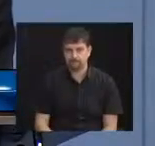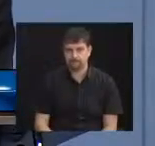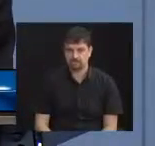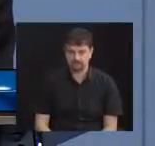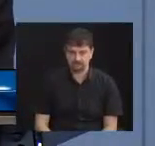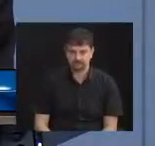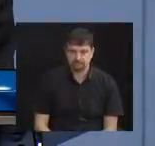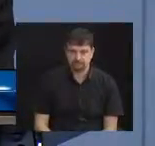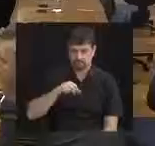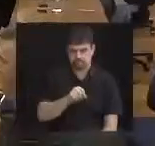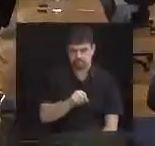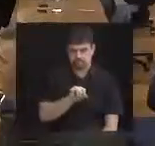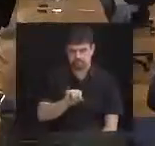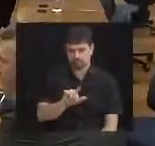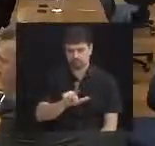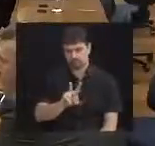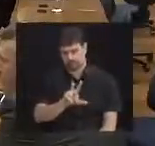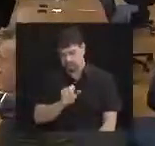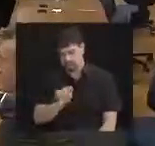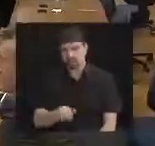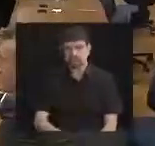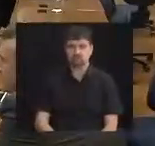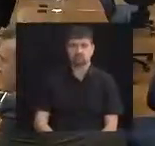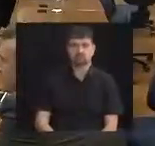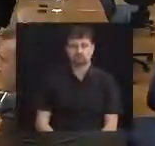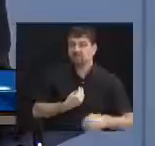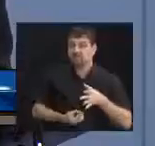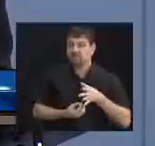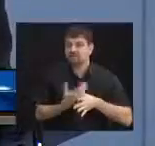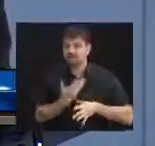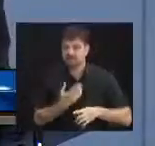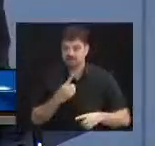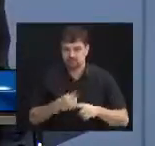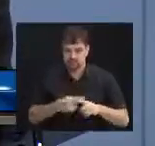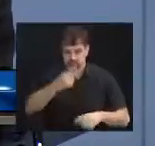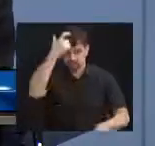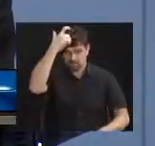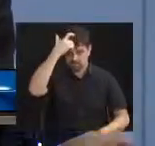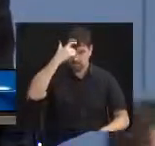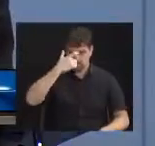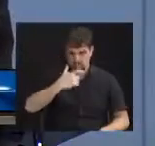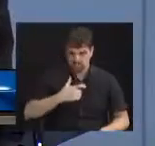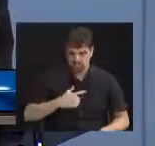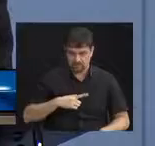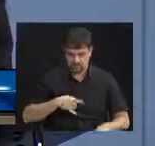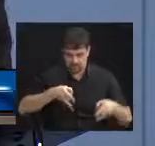Gesiel contou na tribuna que também pegou a gripe H1N1. Eu estive internado